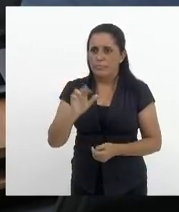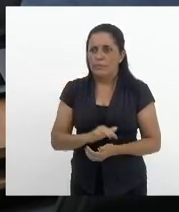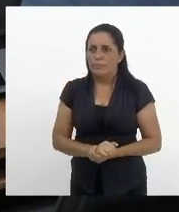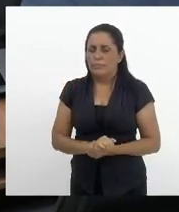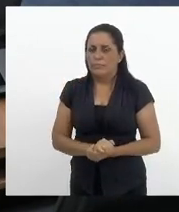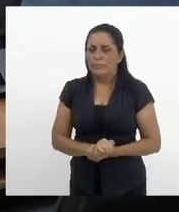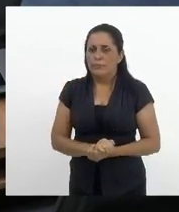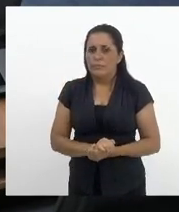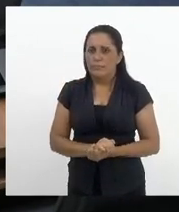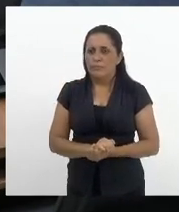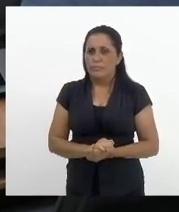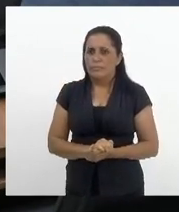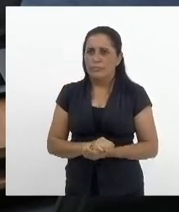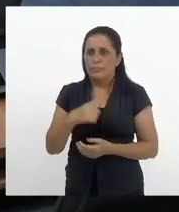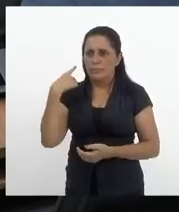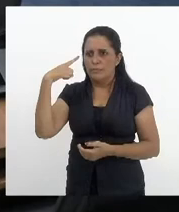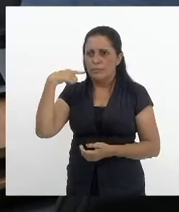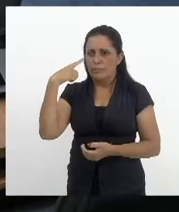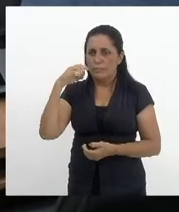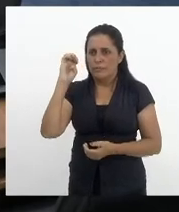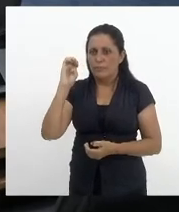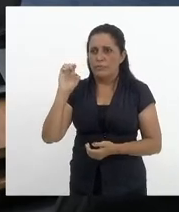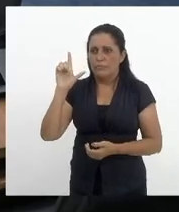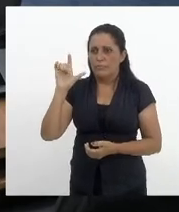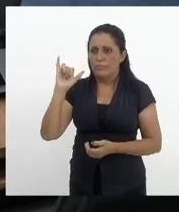Deputado Eliomar Coelho.